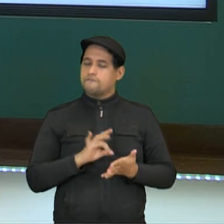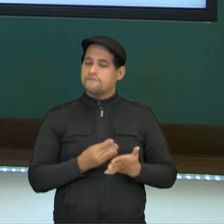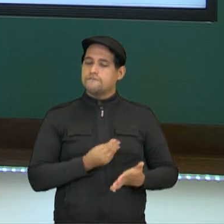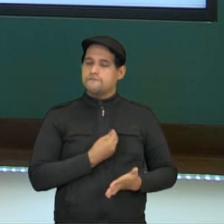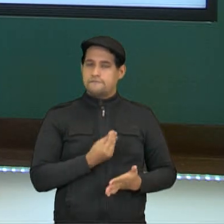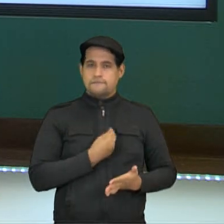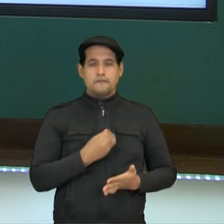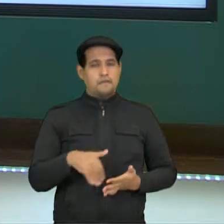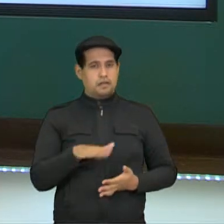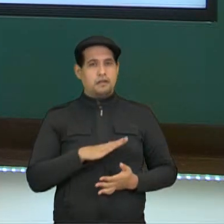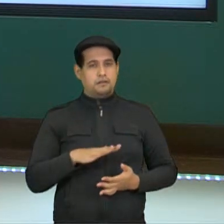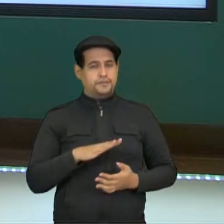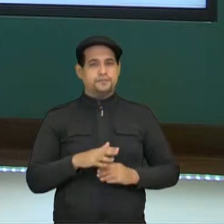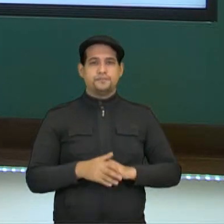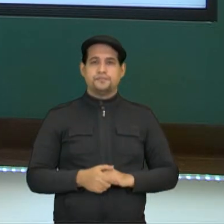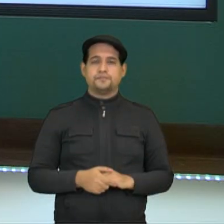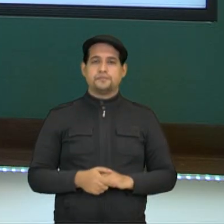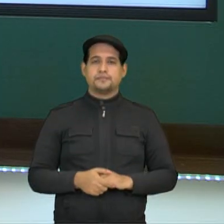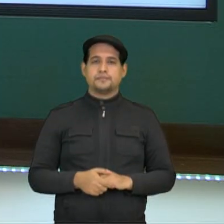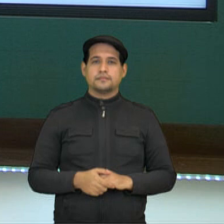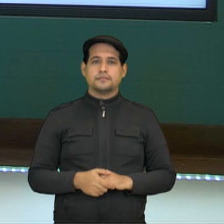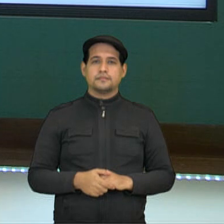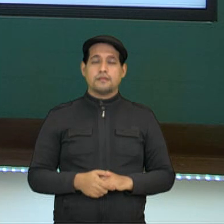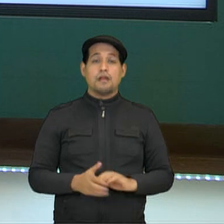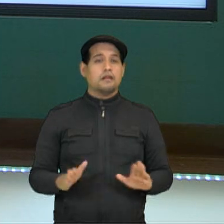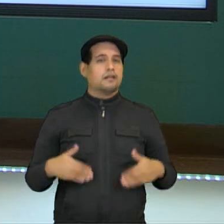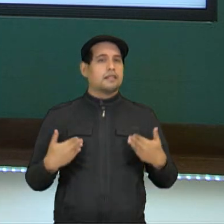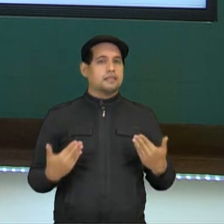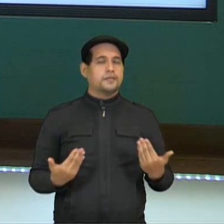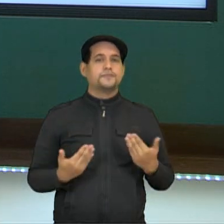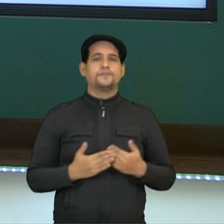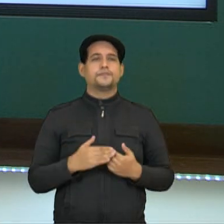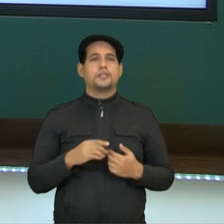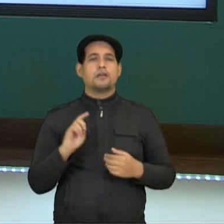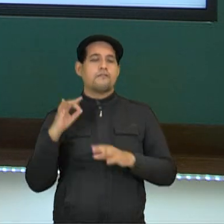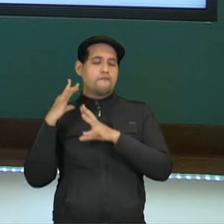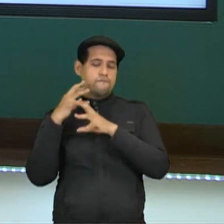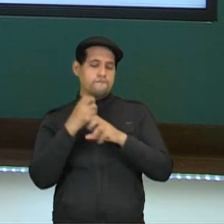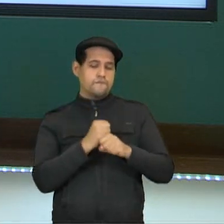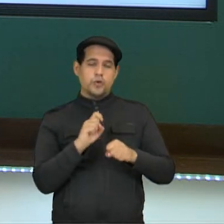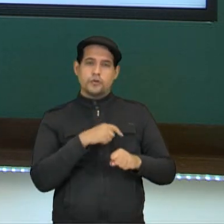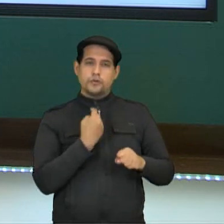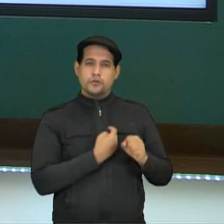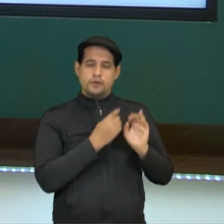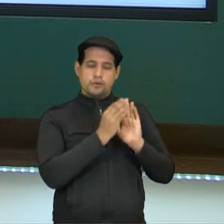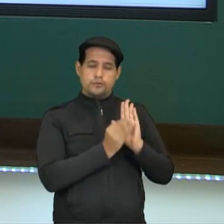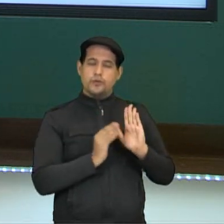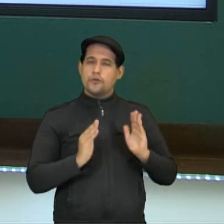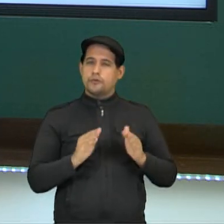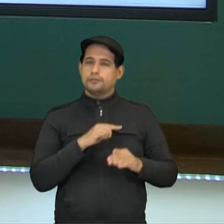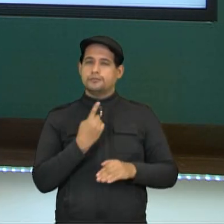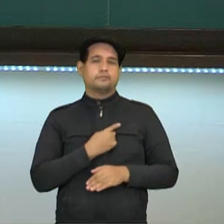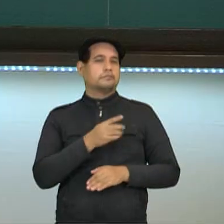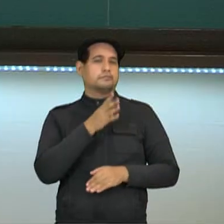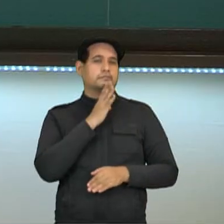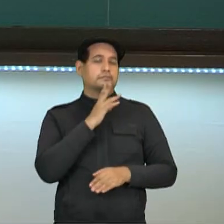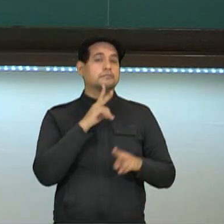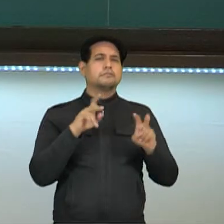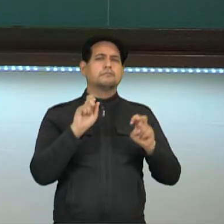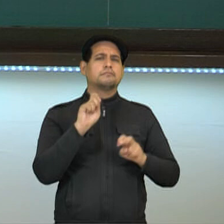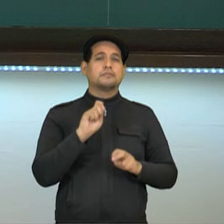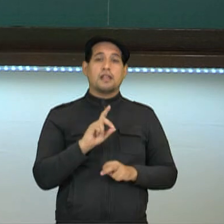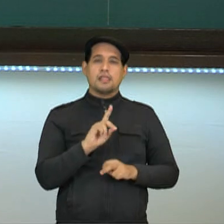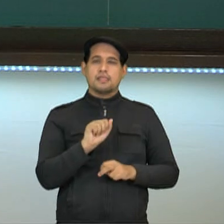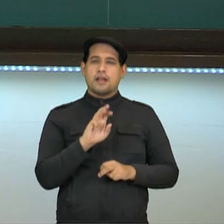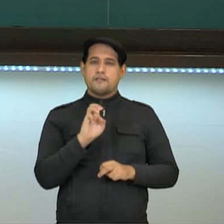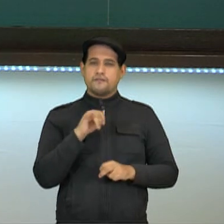resistente a esse inseticida. Bom, pessoal, então, como retomada do nosso conteúdo, hoje a gente conheceu um pouquinho sobre